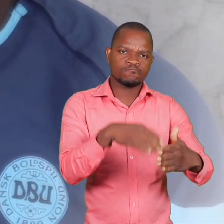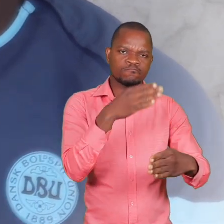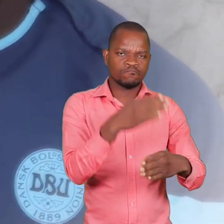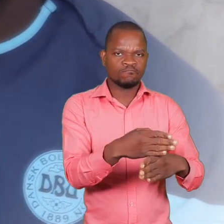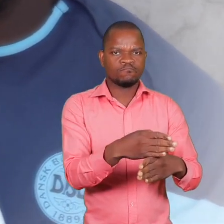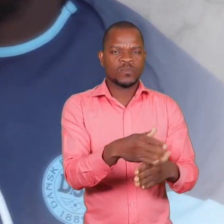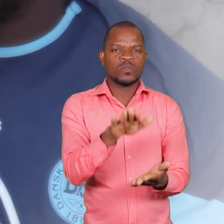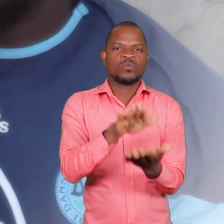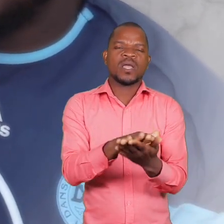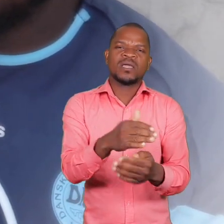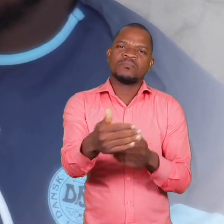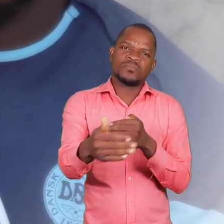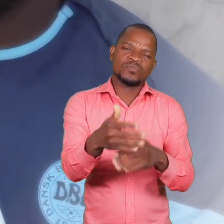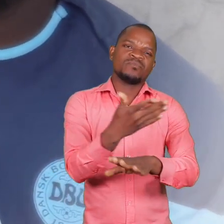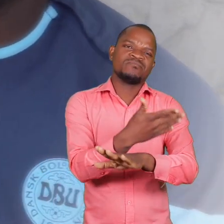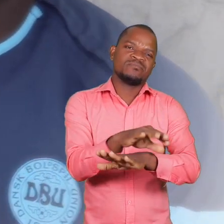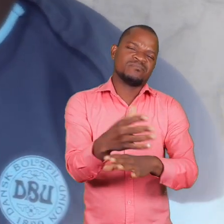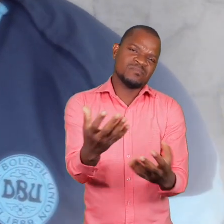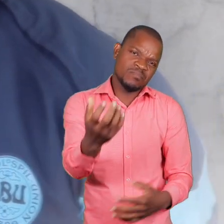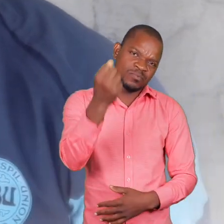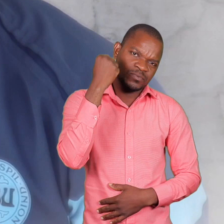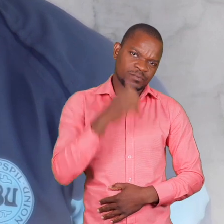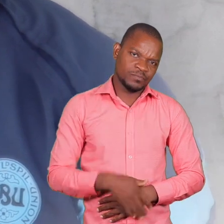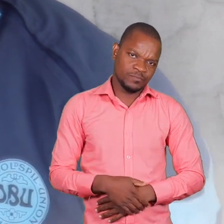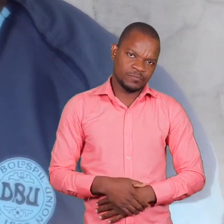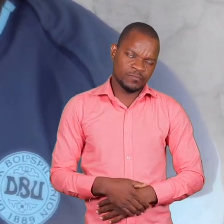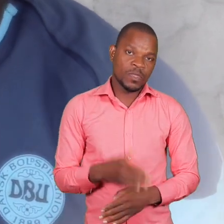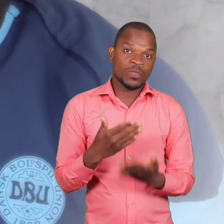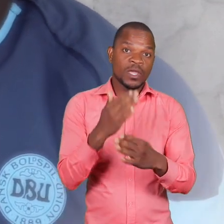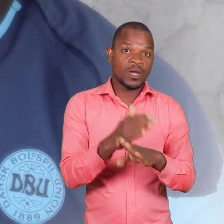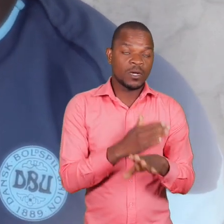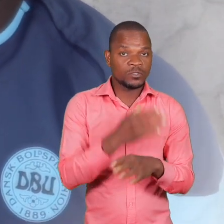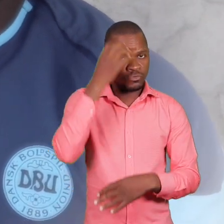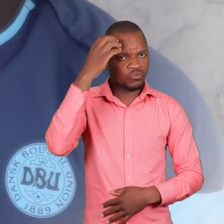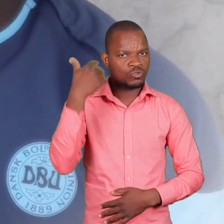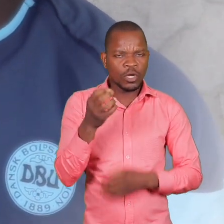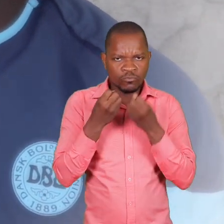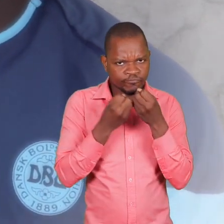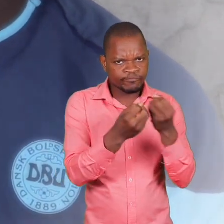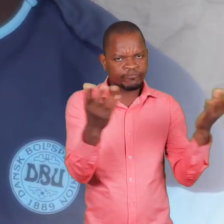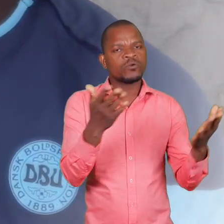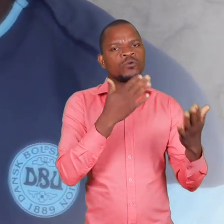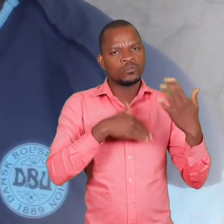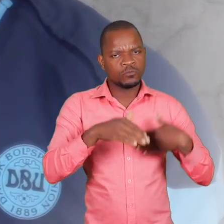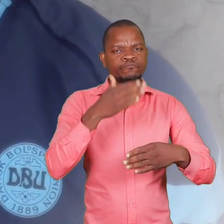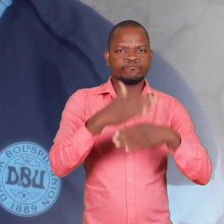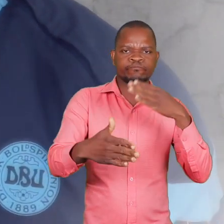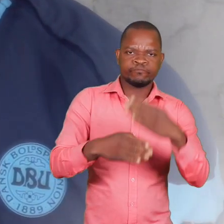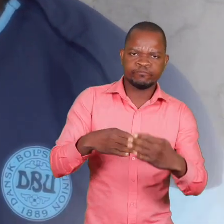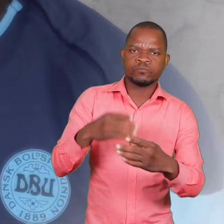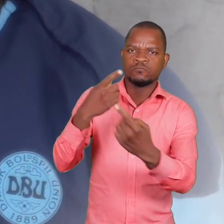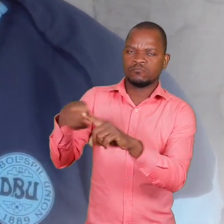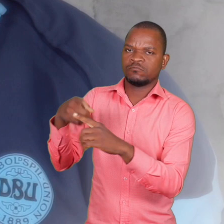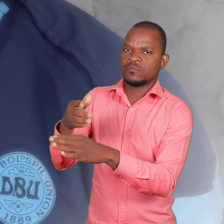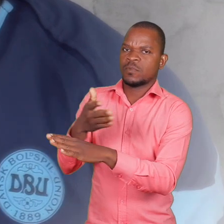latrinas aqui na praia, né? Porque houve uma vez que o governo dizia que queria construir latrinas